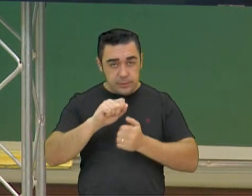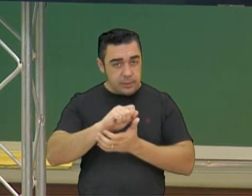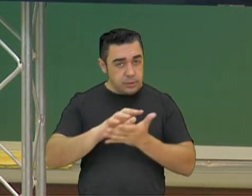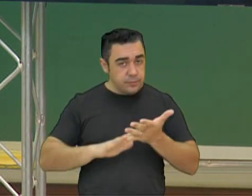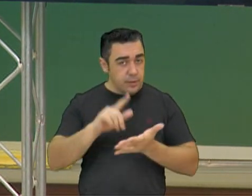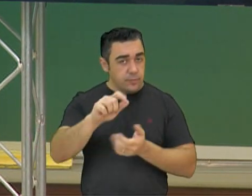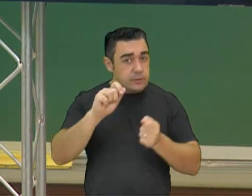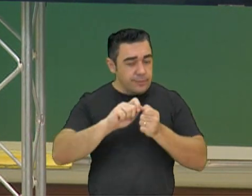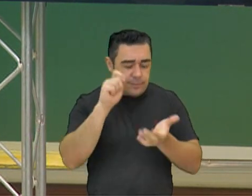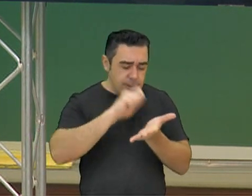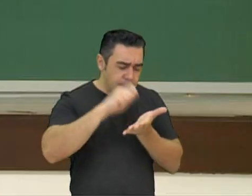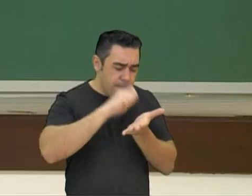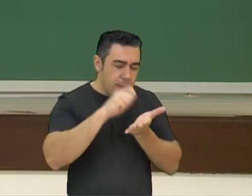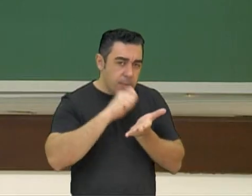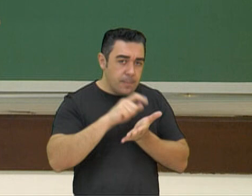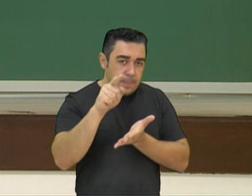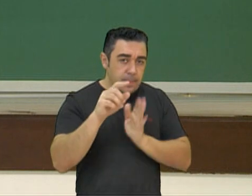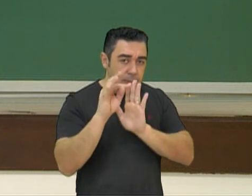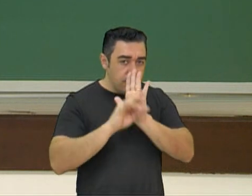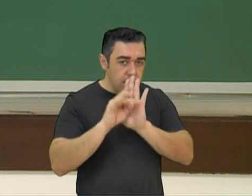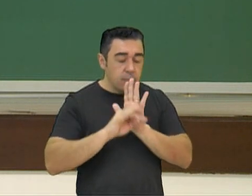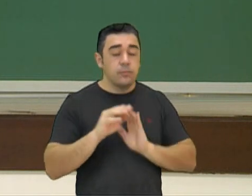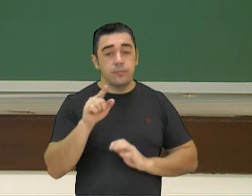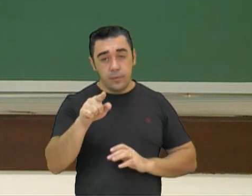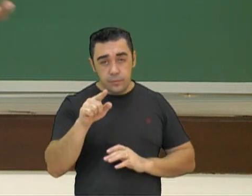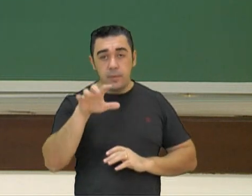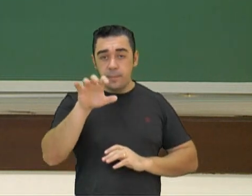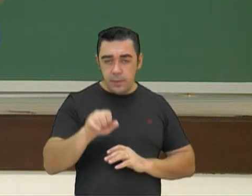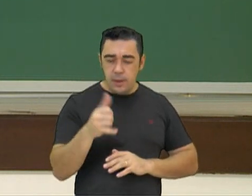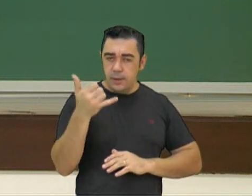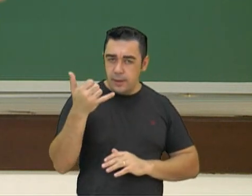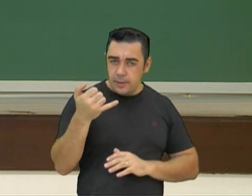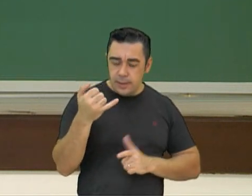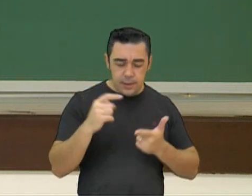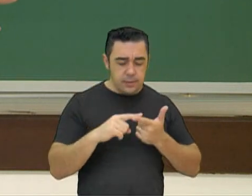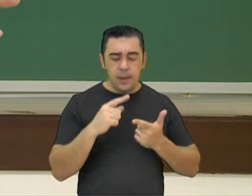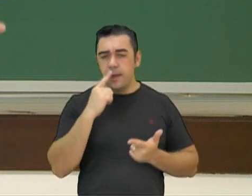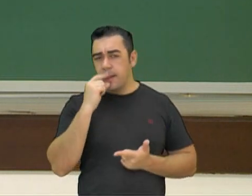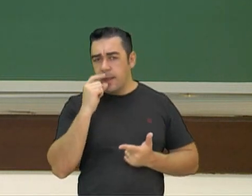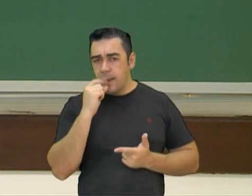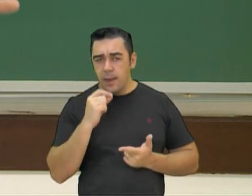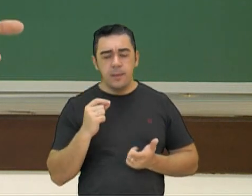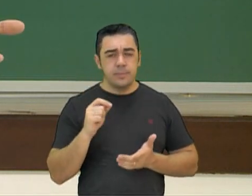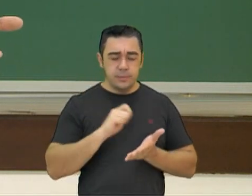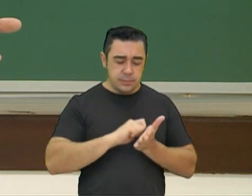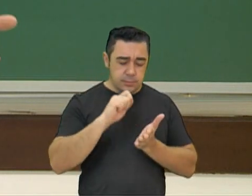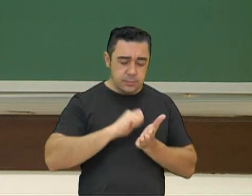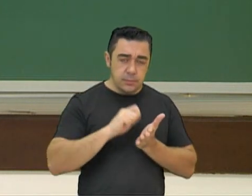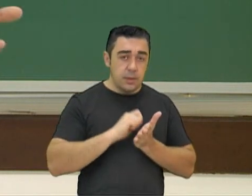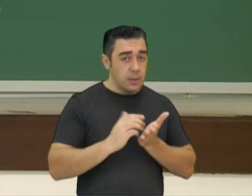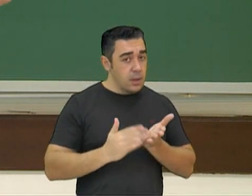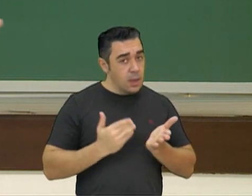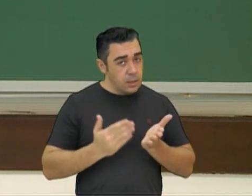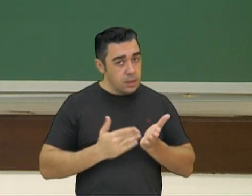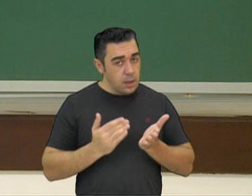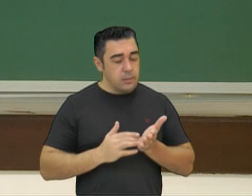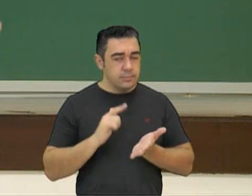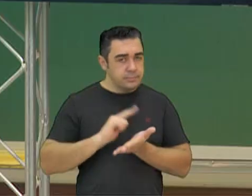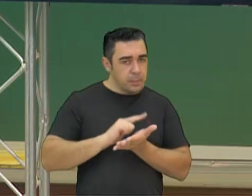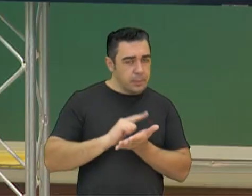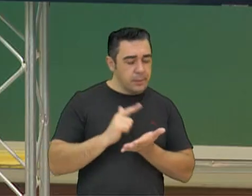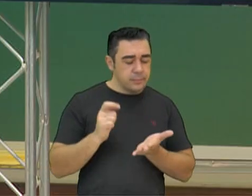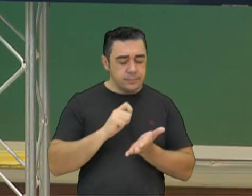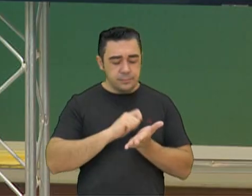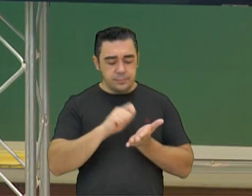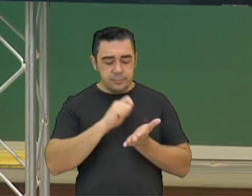irá produzir o seu texto. Então, já pegue caneta ou lápis, enfim, né? Peguem algo para escrever, um caderno, folhas, né? Porque